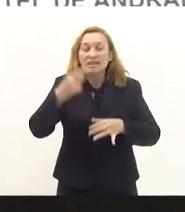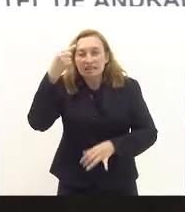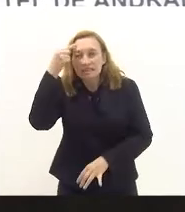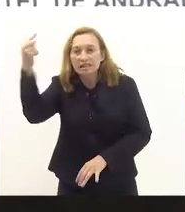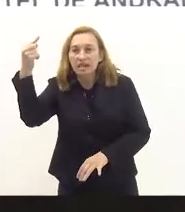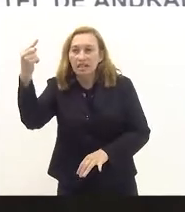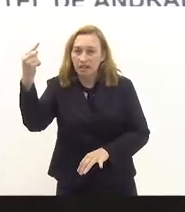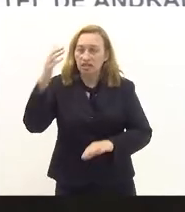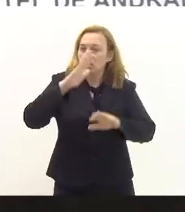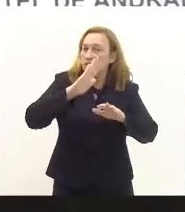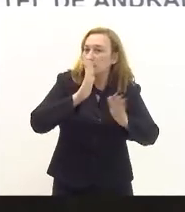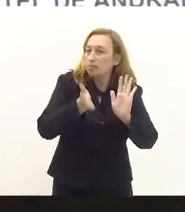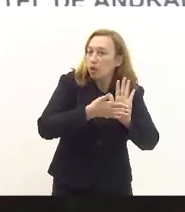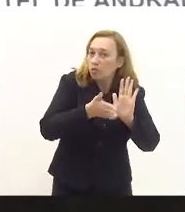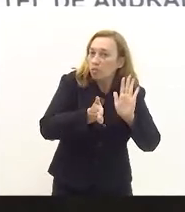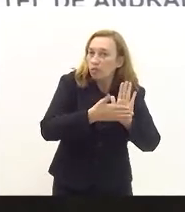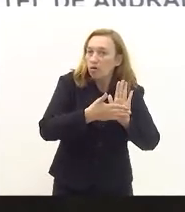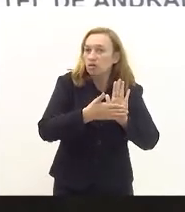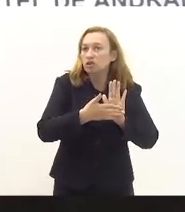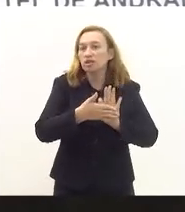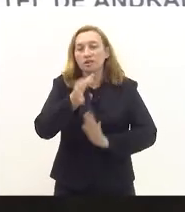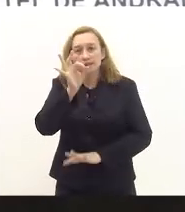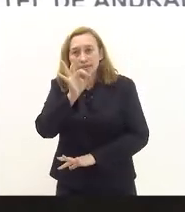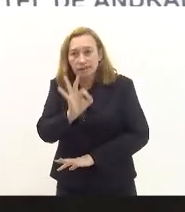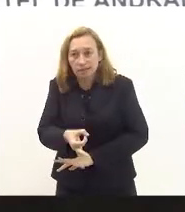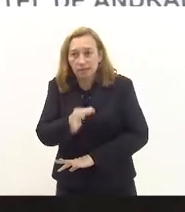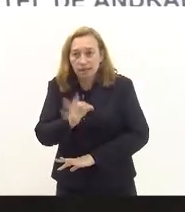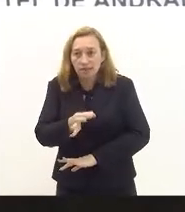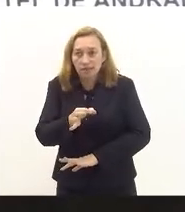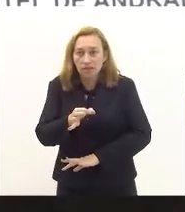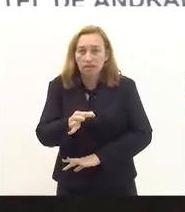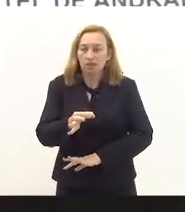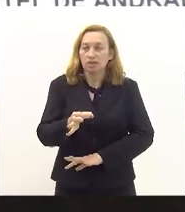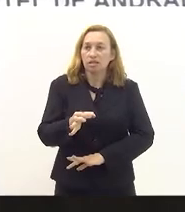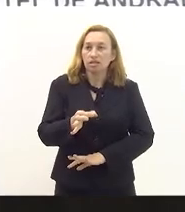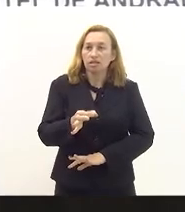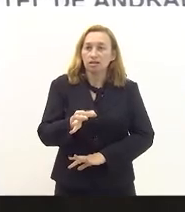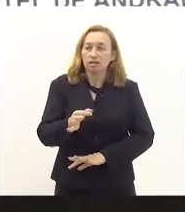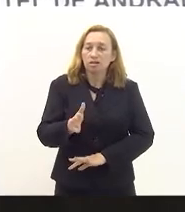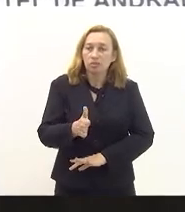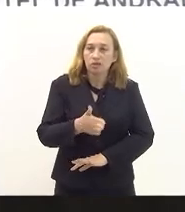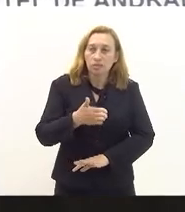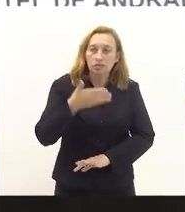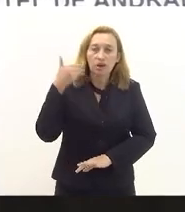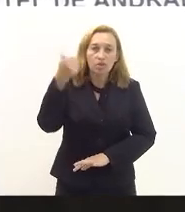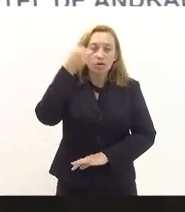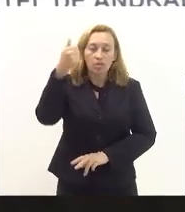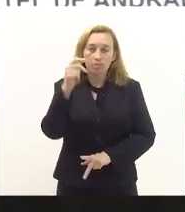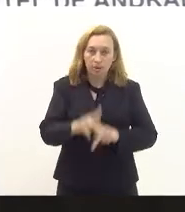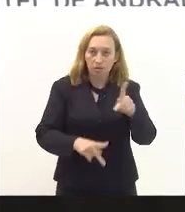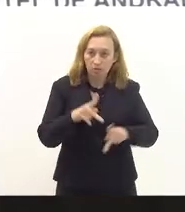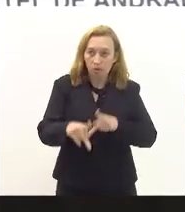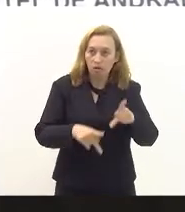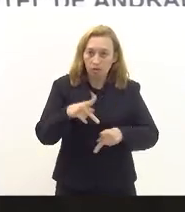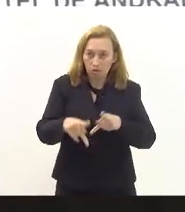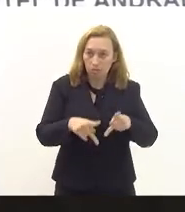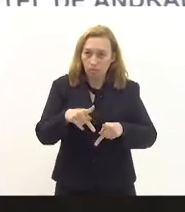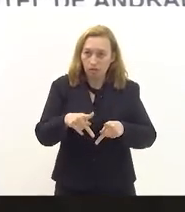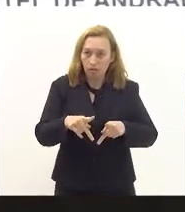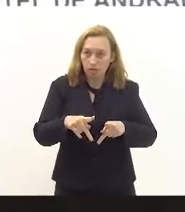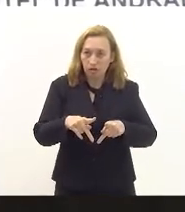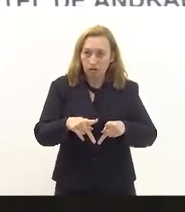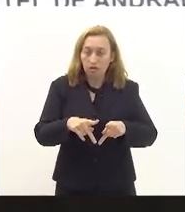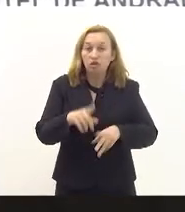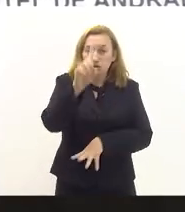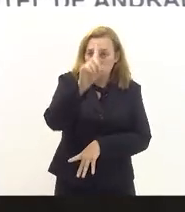e propostas consistentes, garantidoras do bem-estar do povo, do pleno exercício